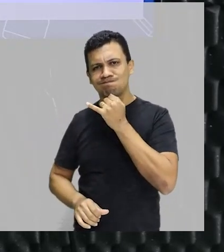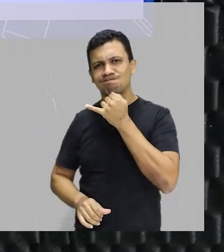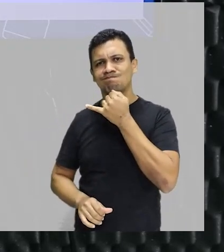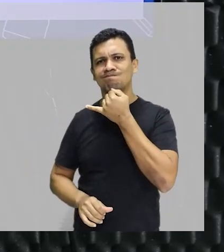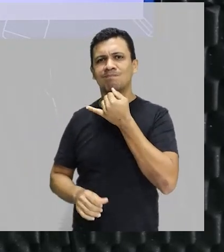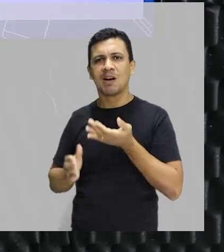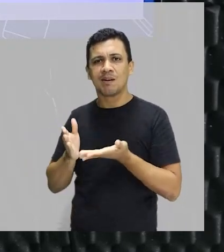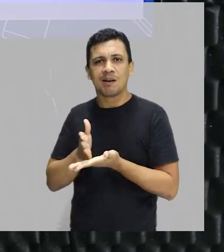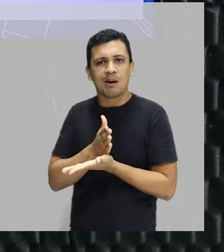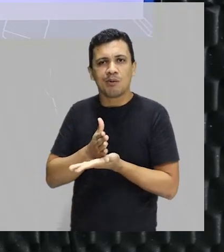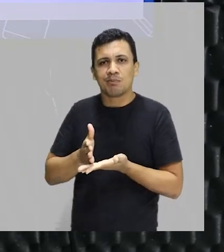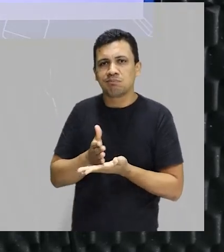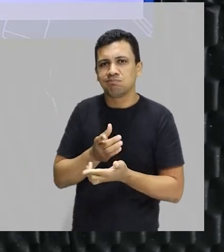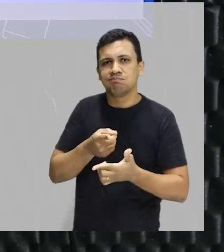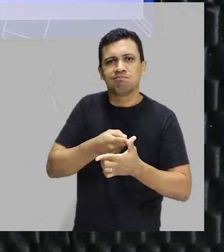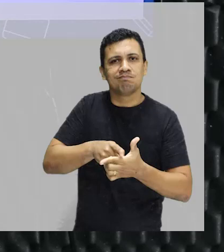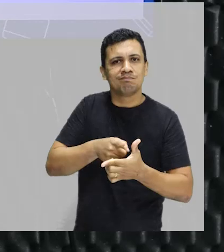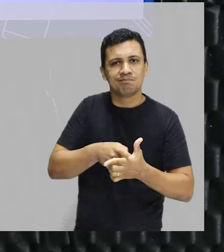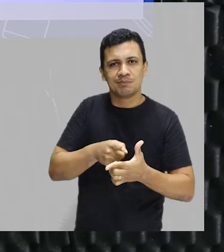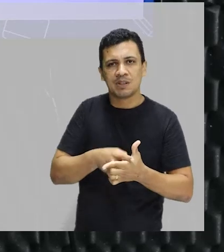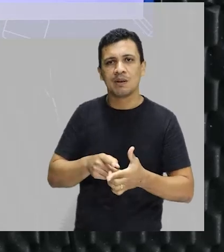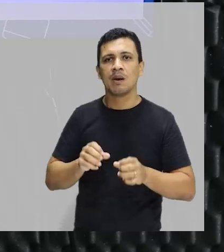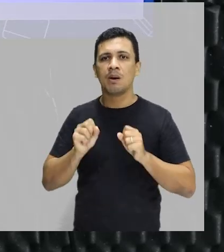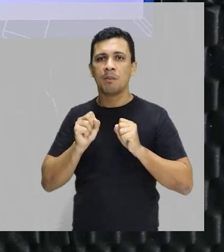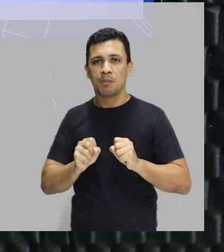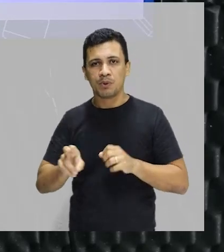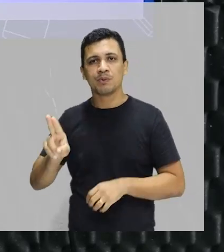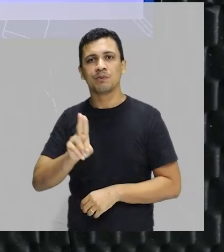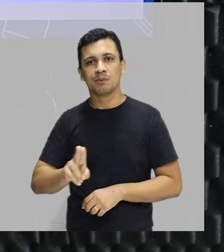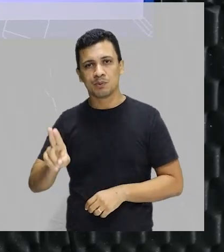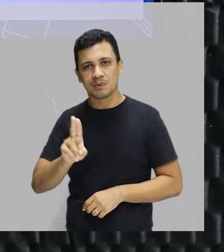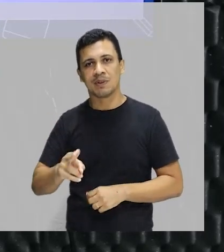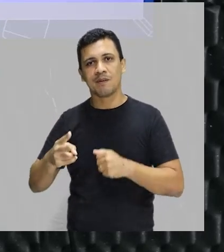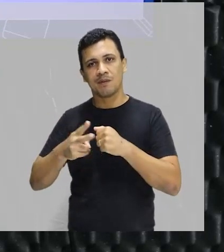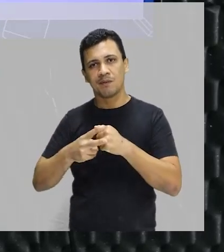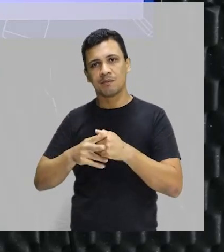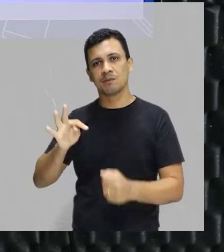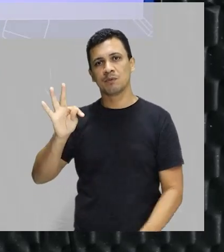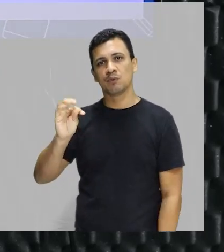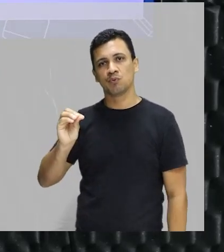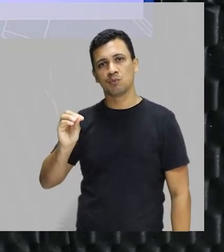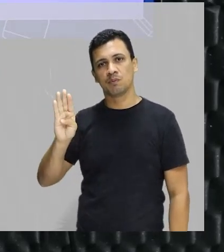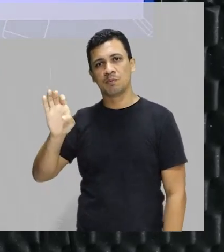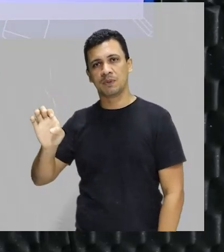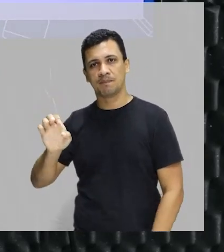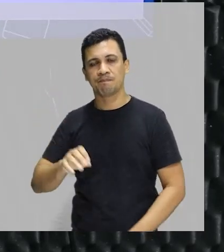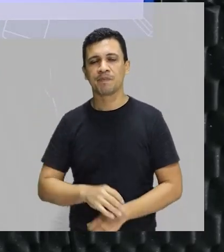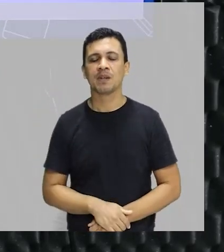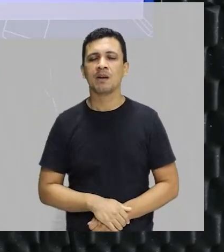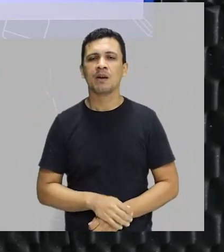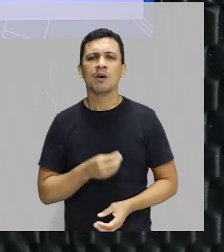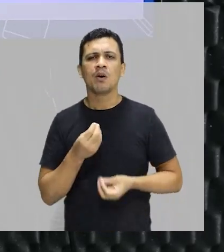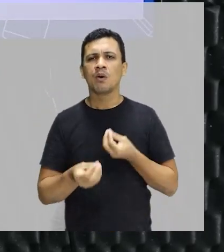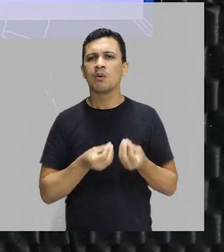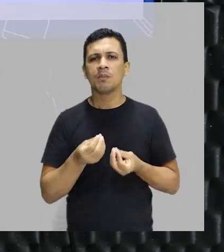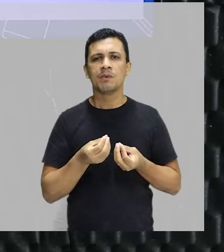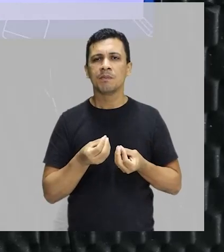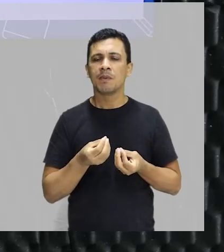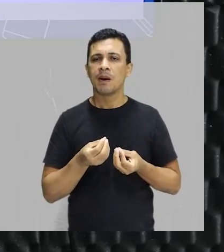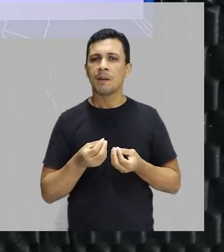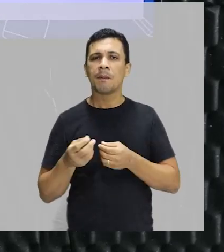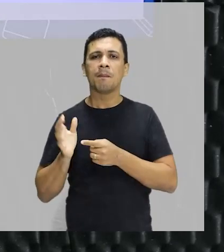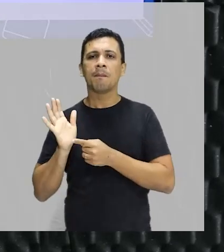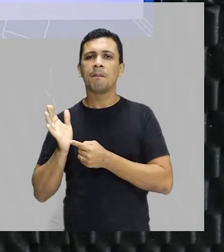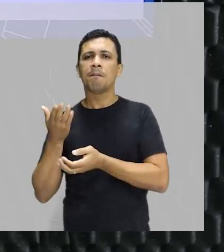chateado com alguma situação. Você pode usar também nesses contextos. O verbo to be no passado, ele é usado para